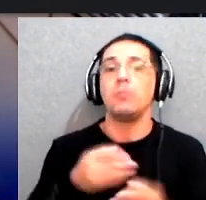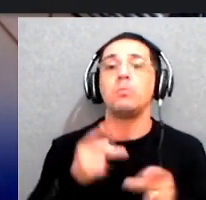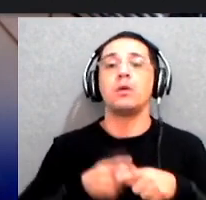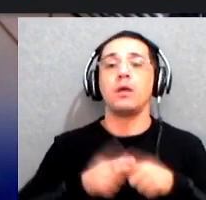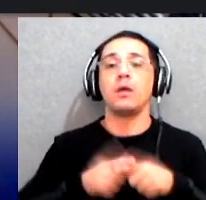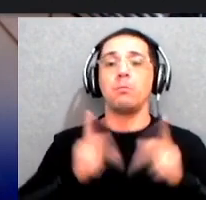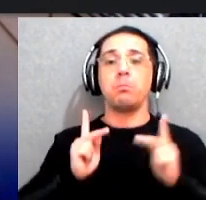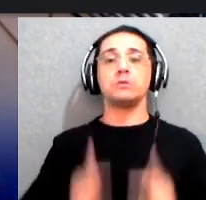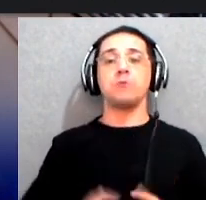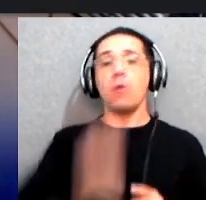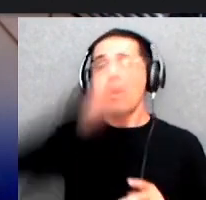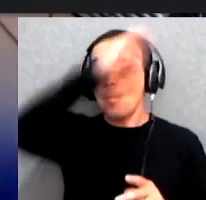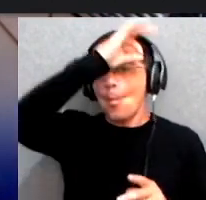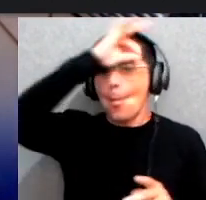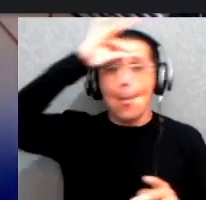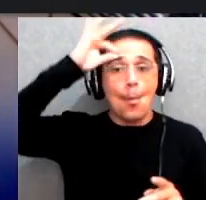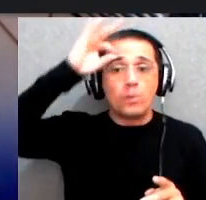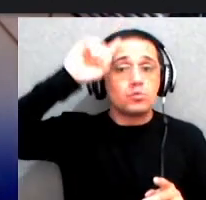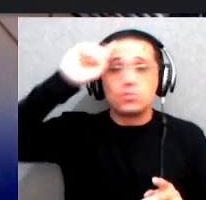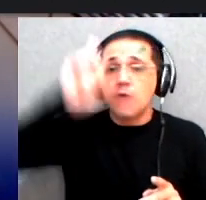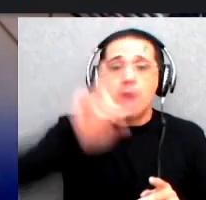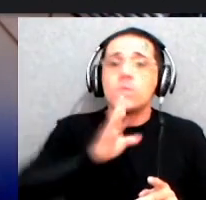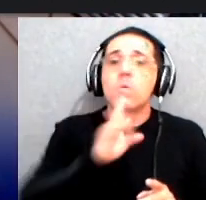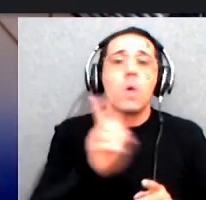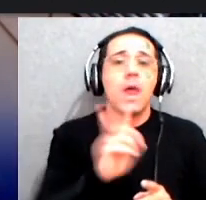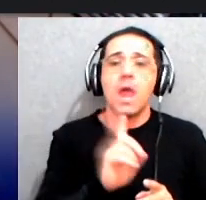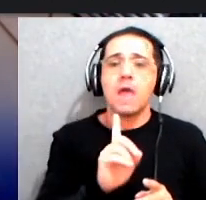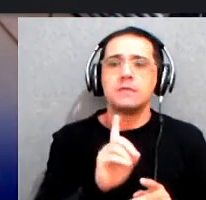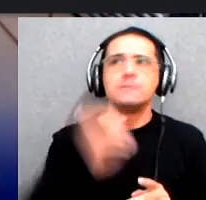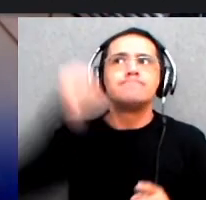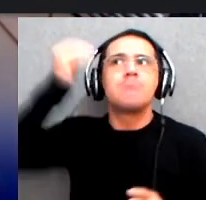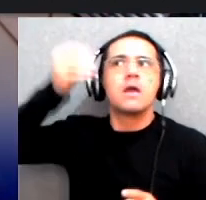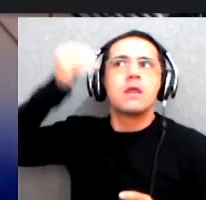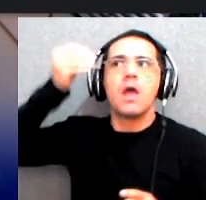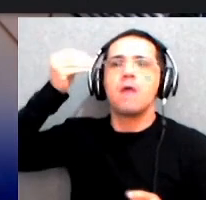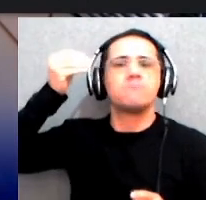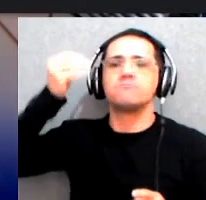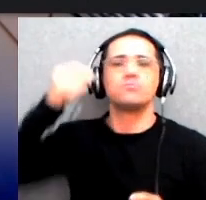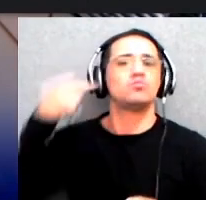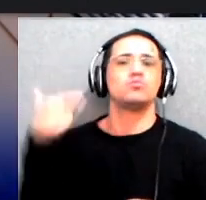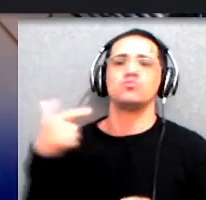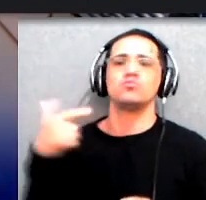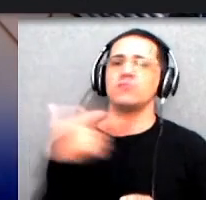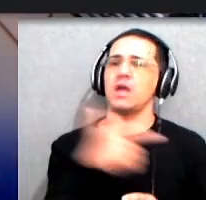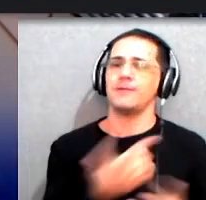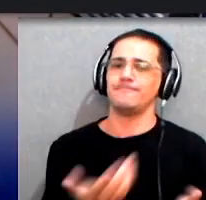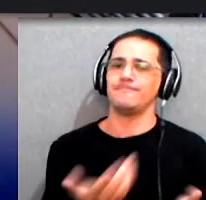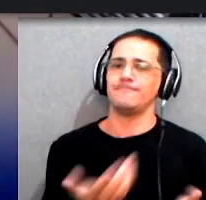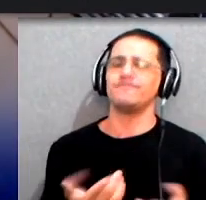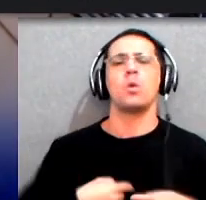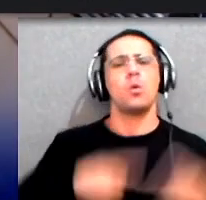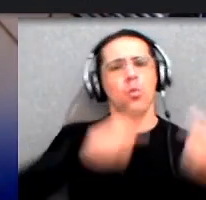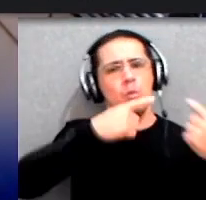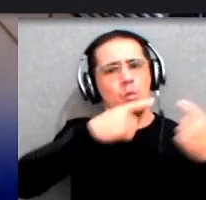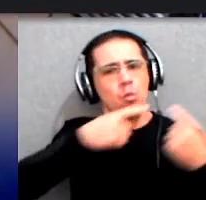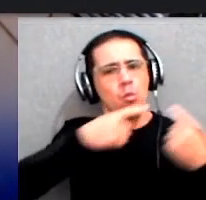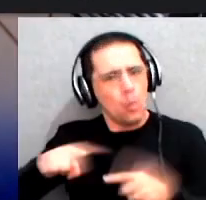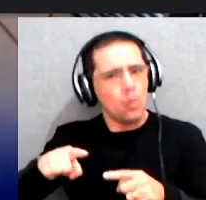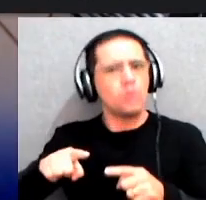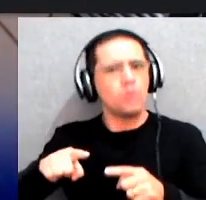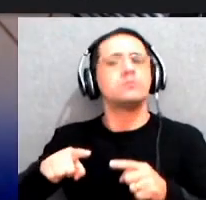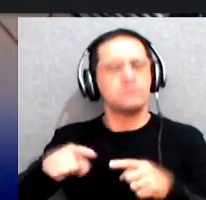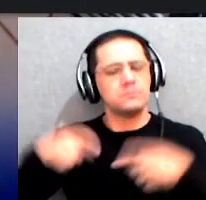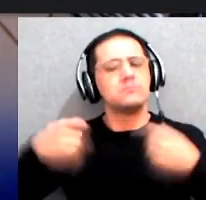sem fundamentação. Eu sou contra isso, mas é a realidade que está aí. Então, vamos nos dar conta da sensibilidade desse